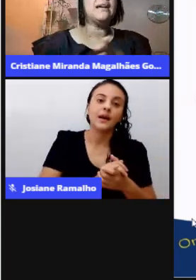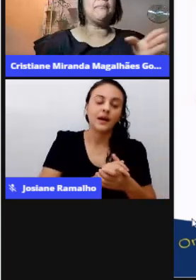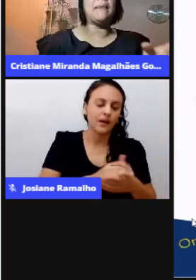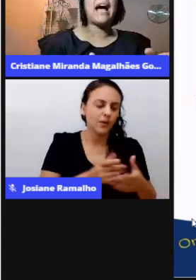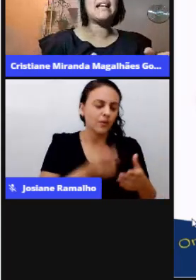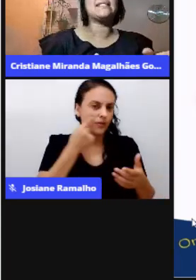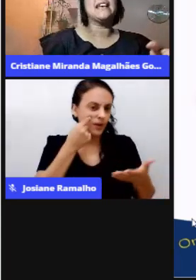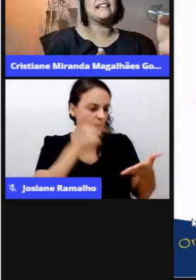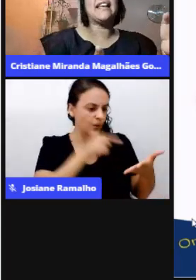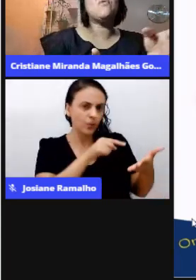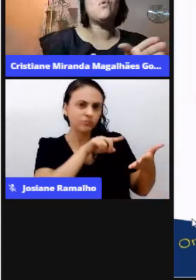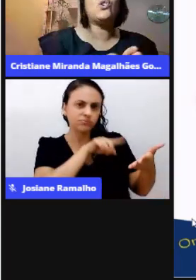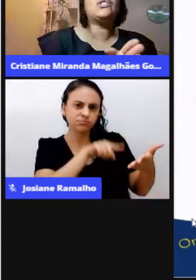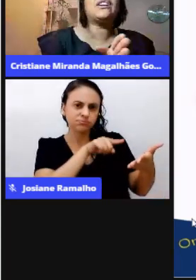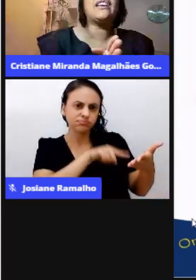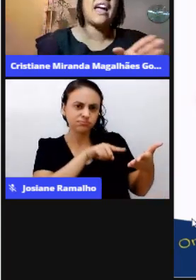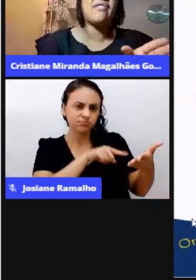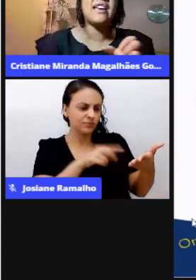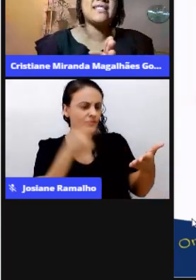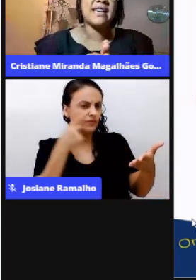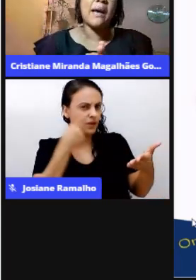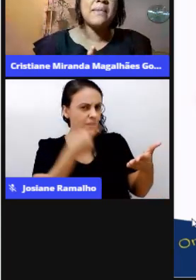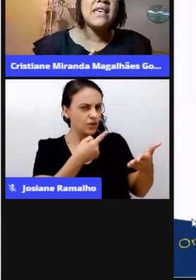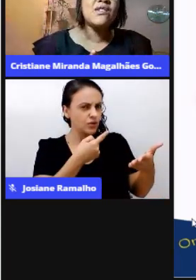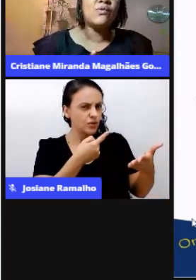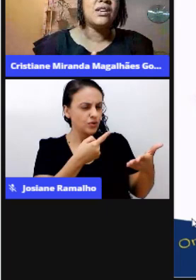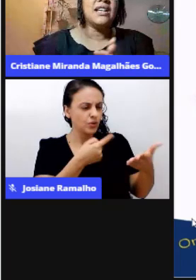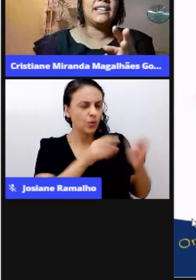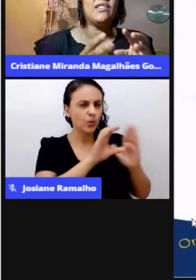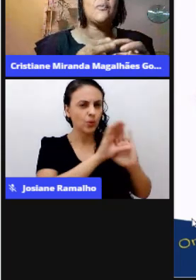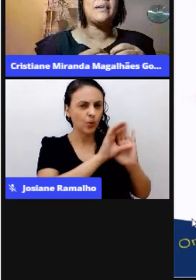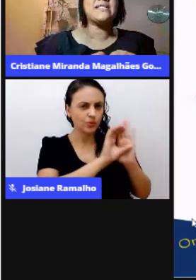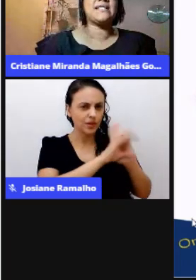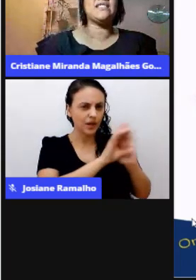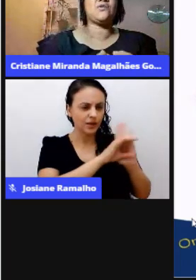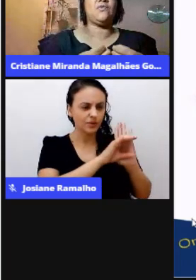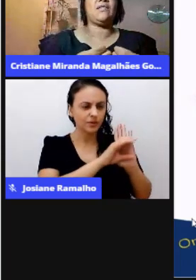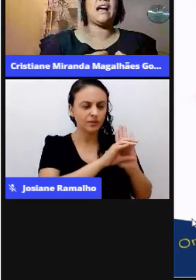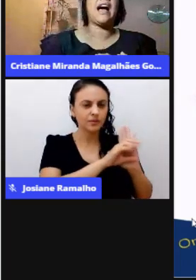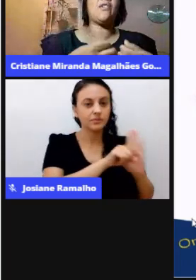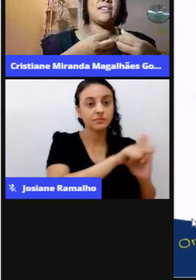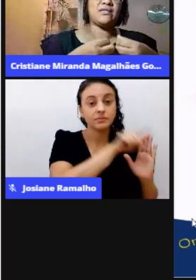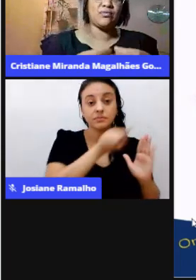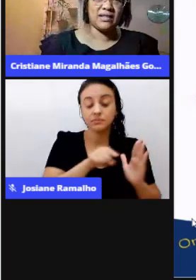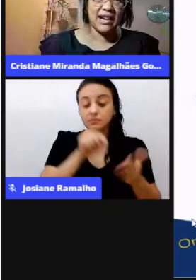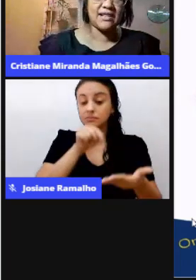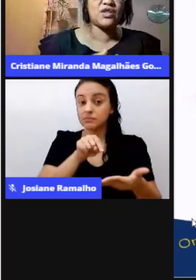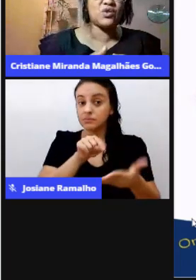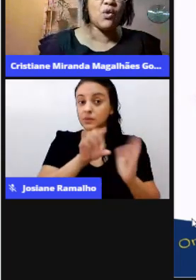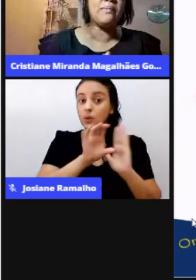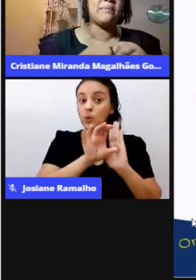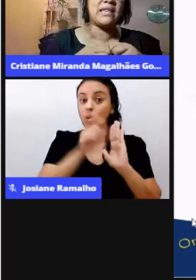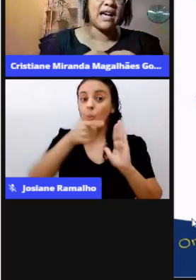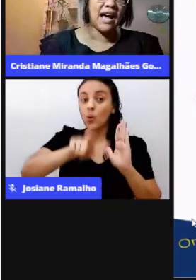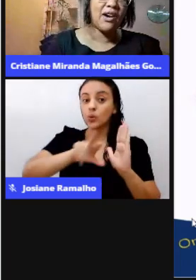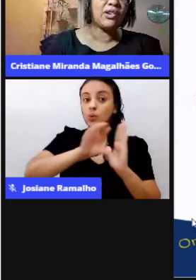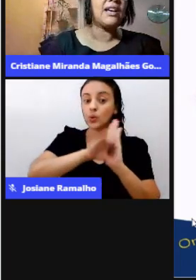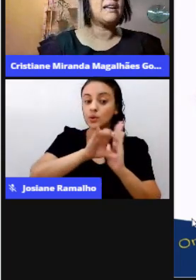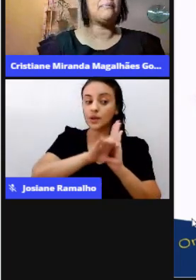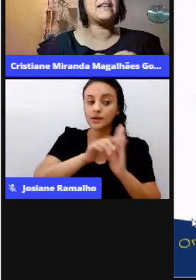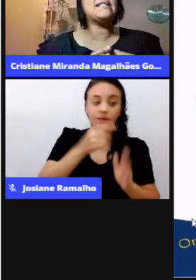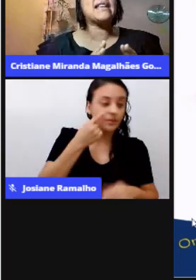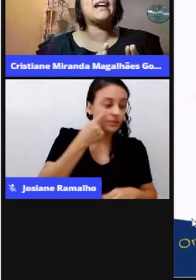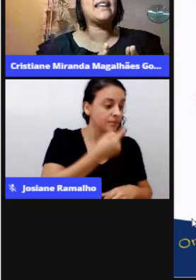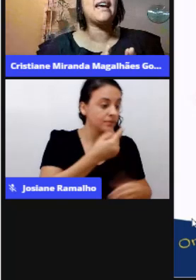isso. Mas tem um outro que leva esse caminho. Então, eu preciso, ao estudar sobre a minha